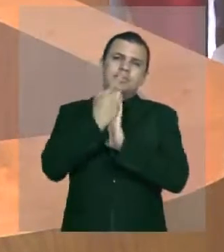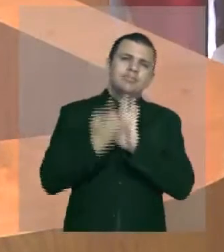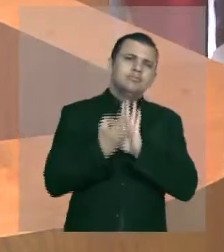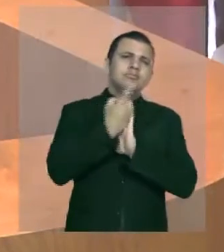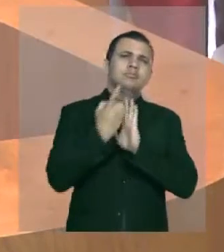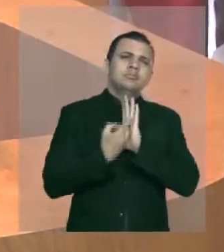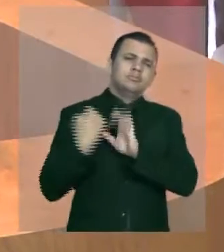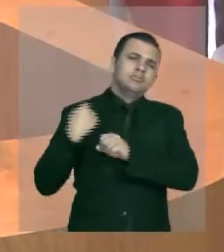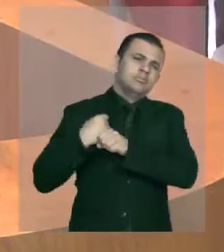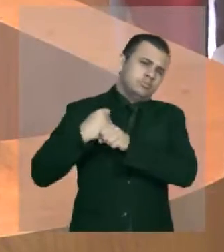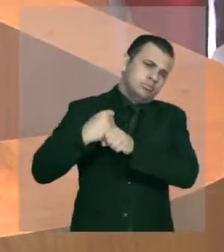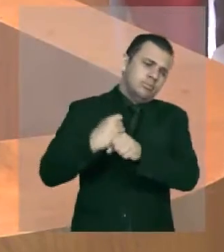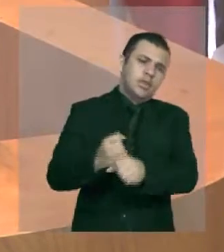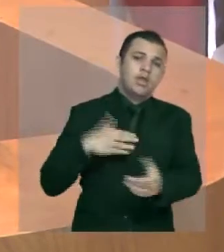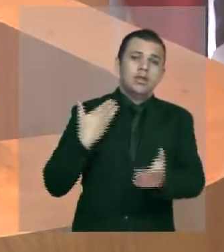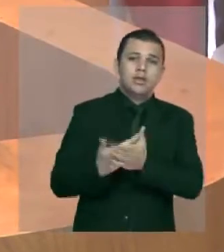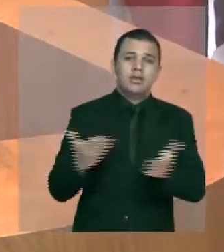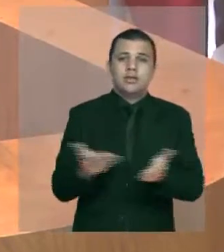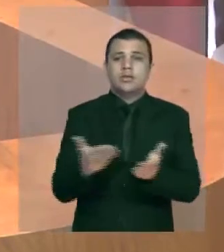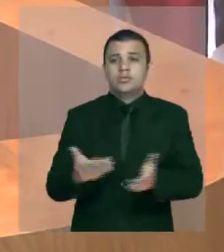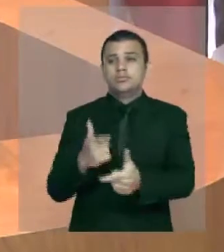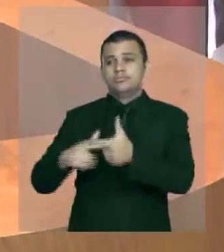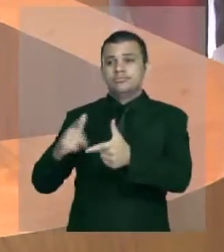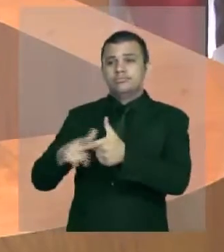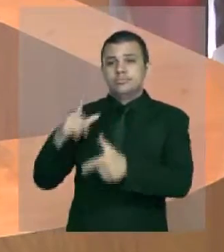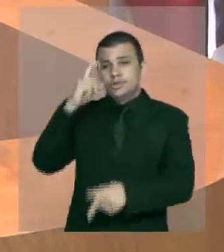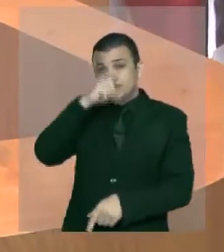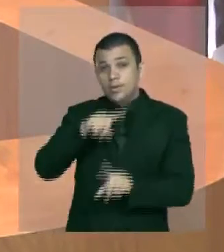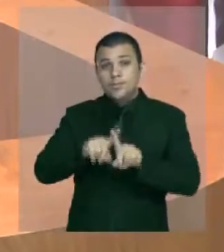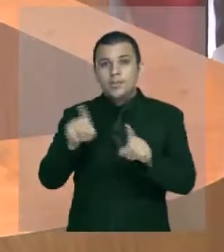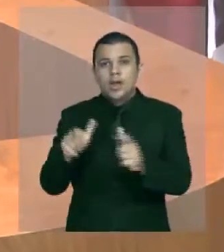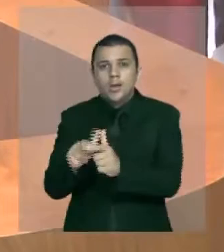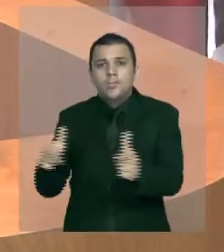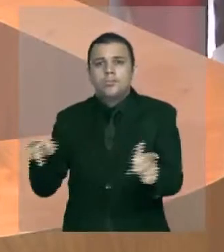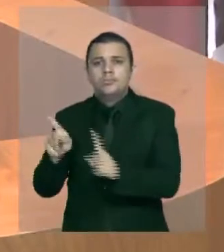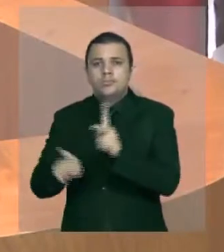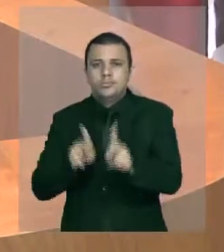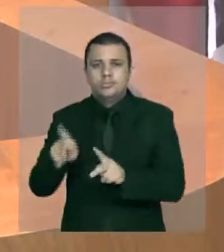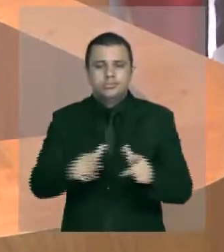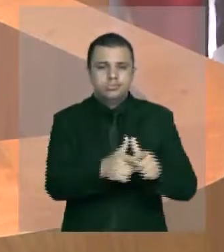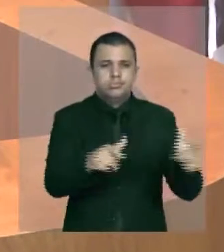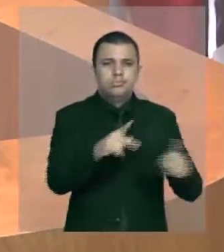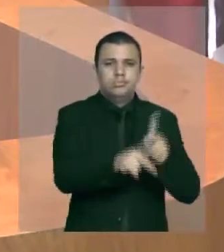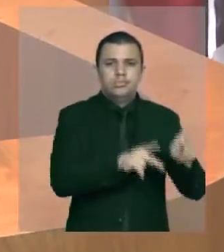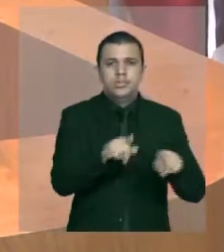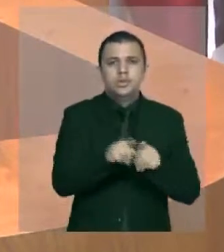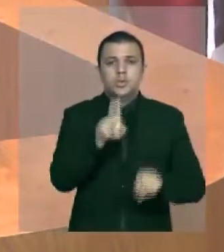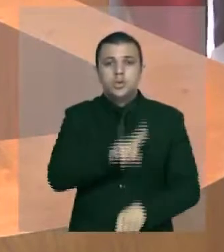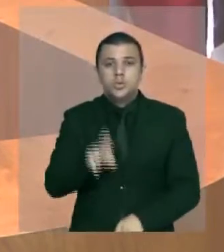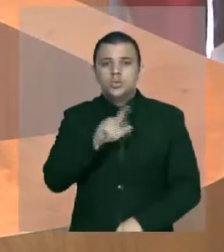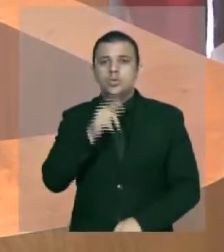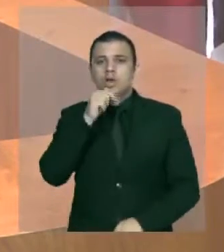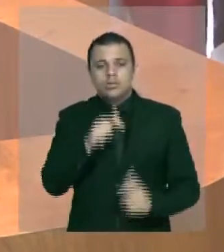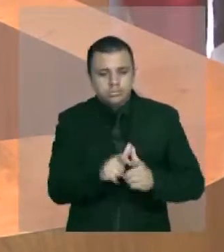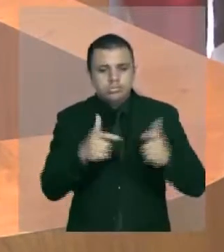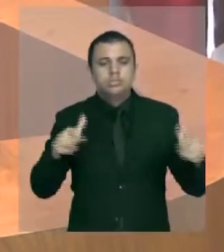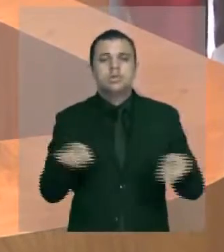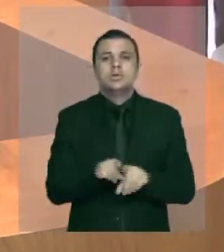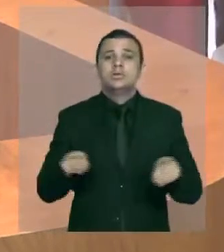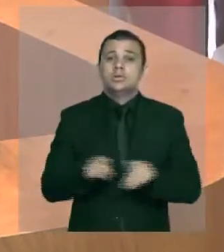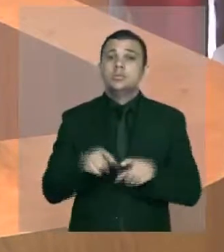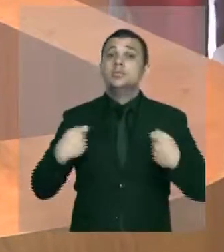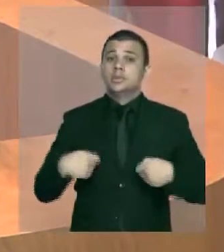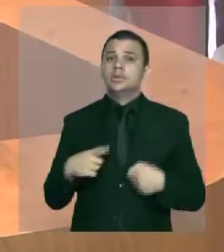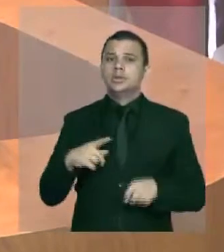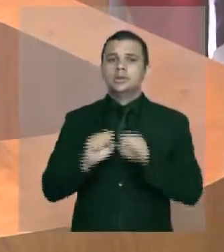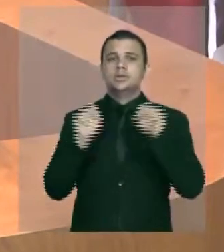precariamente, mas nós temos, com o aumento da população nessas duas cidades, com o aumento do consumo nessas duas cidades, tem um sistema